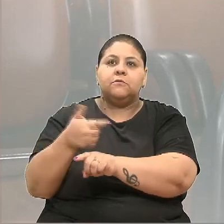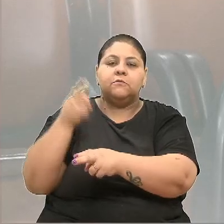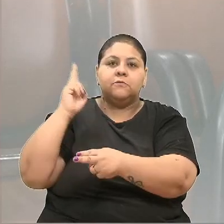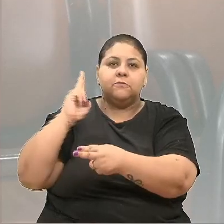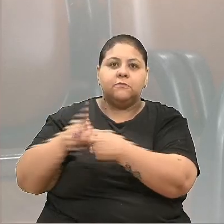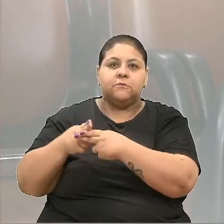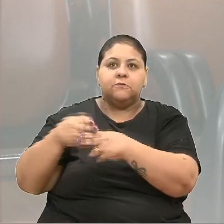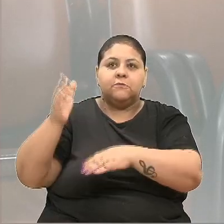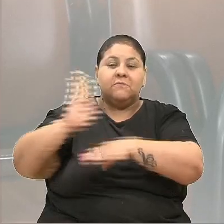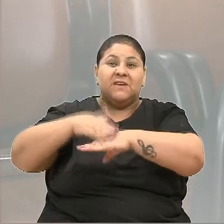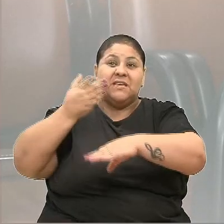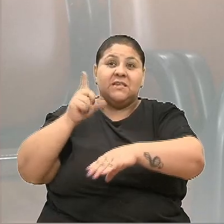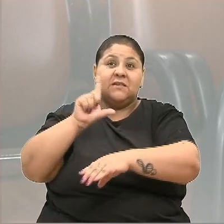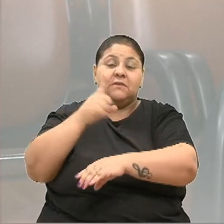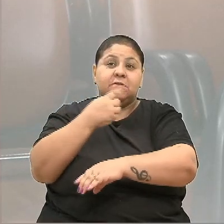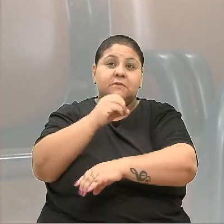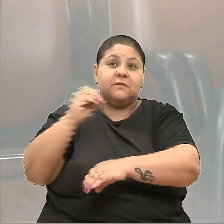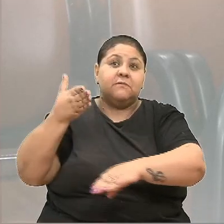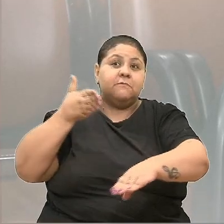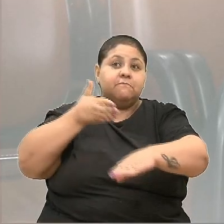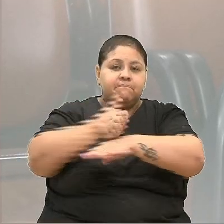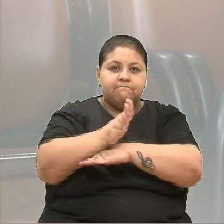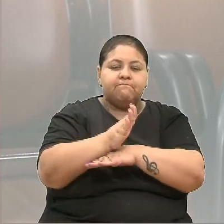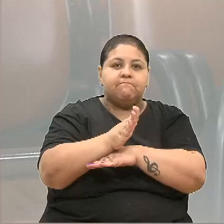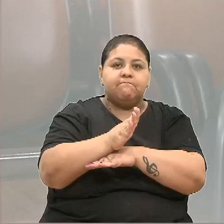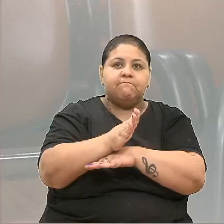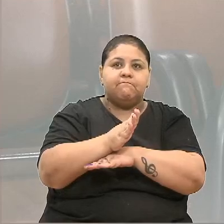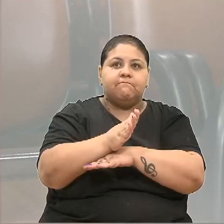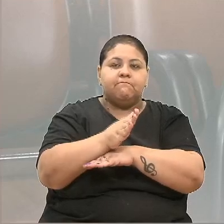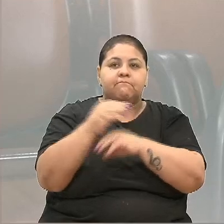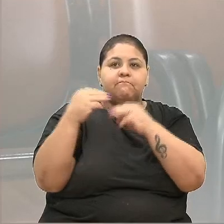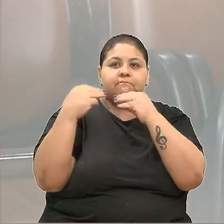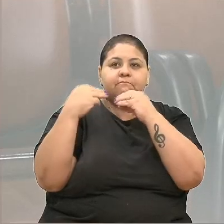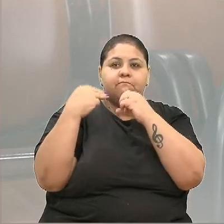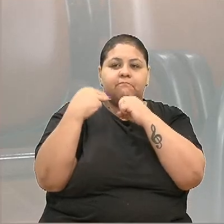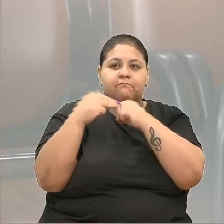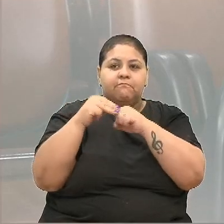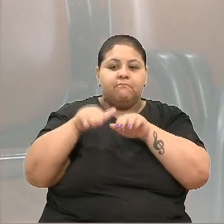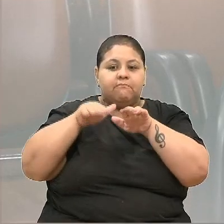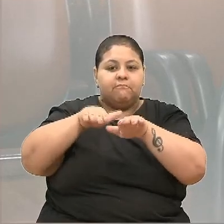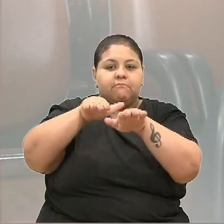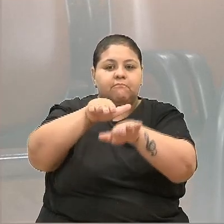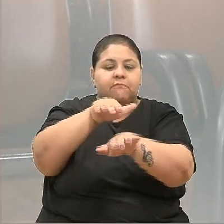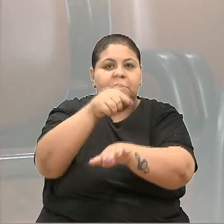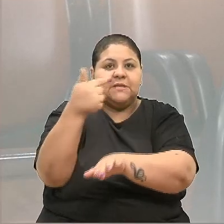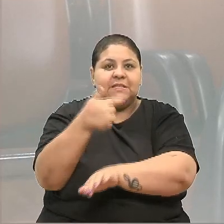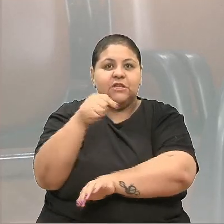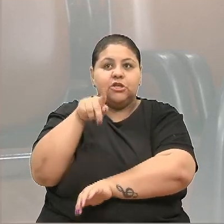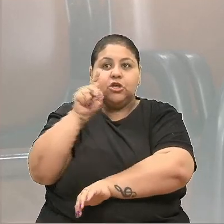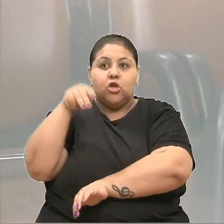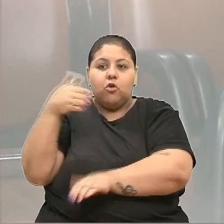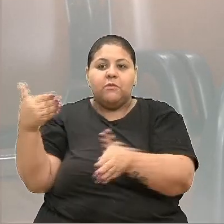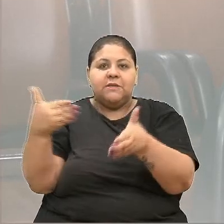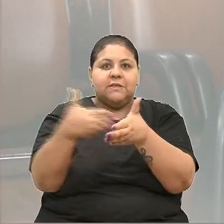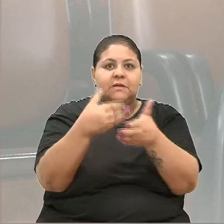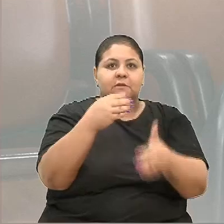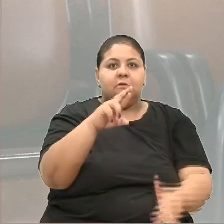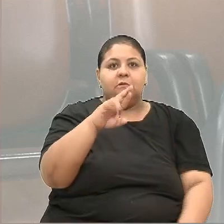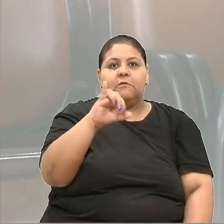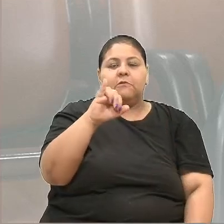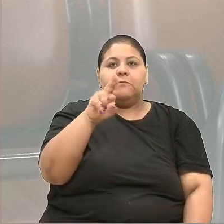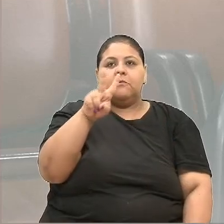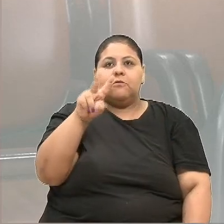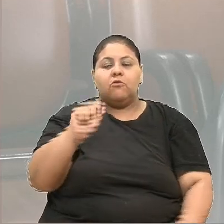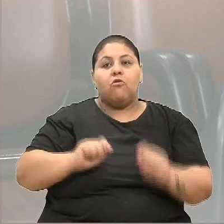que participaram a pé da gruta Nossa Senhora Aparecida de São Marcos e caminharam cerca de 7 quilômetros até Criúva. Como